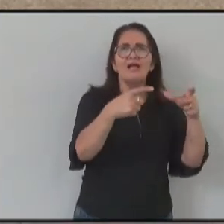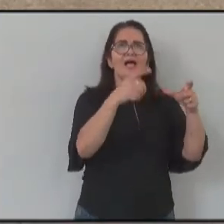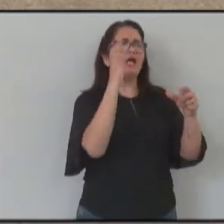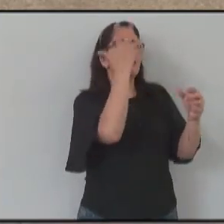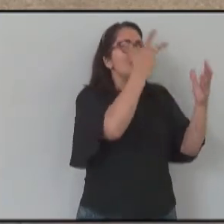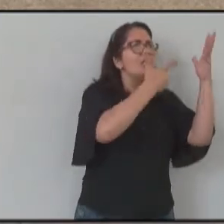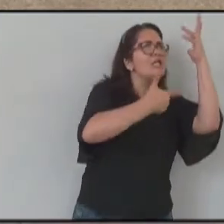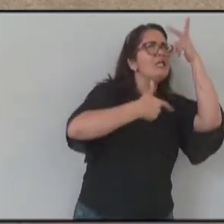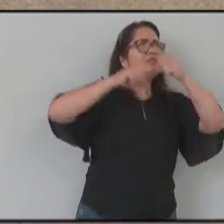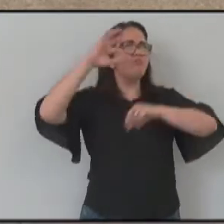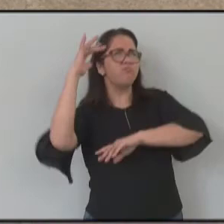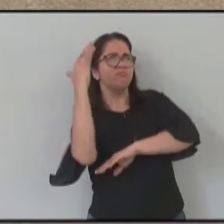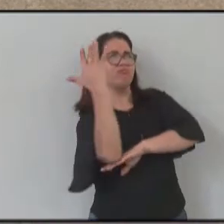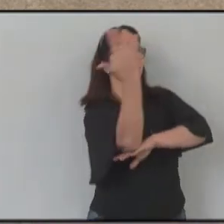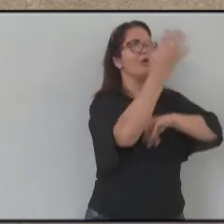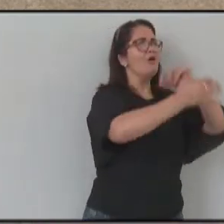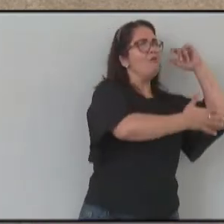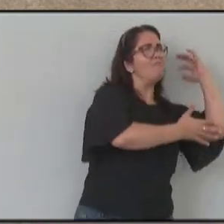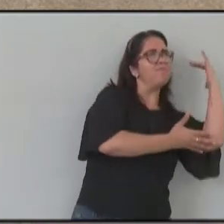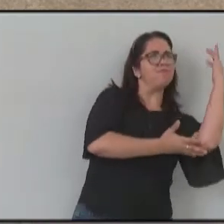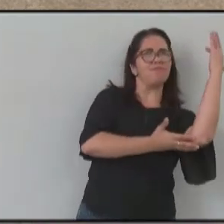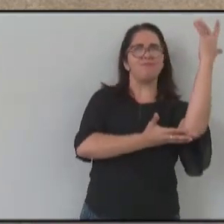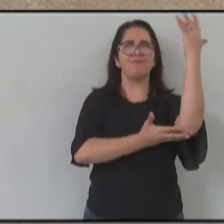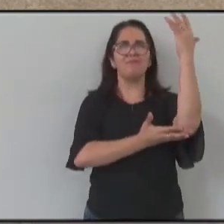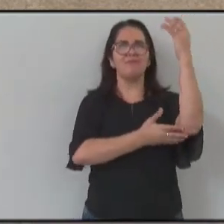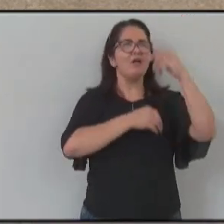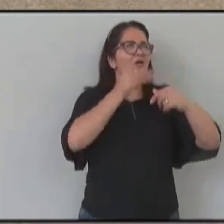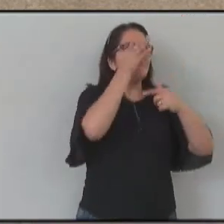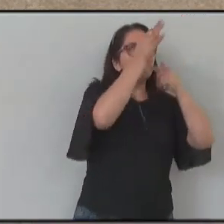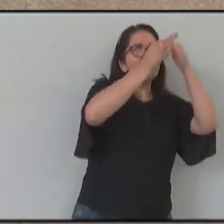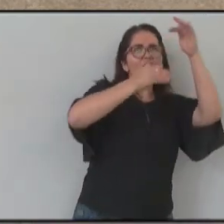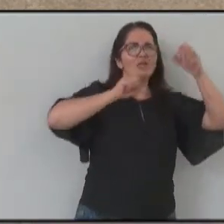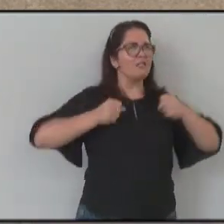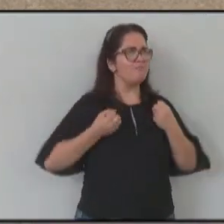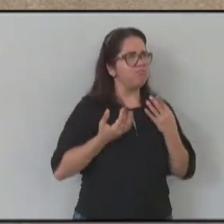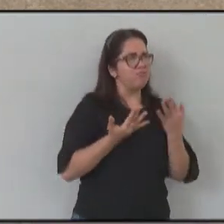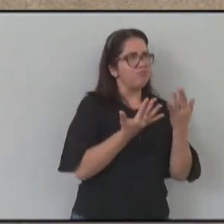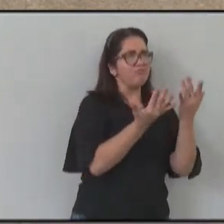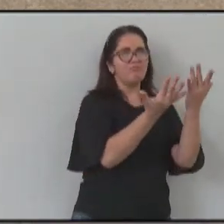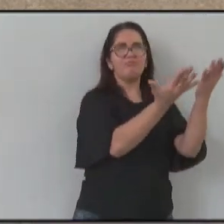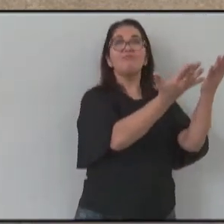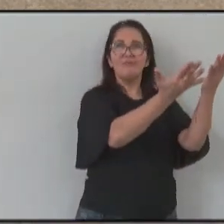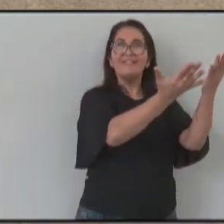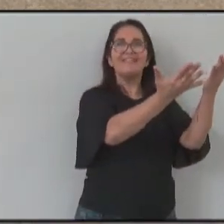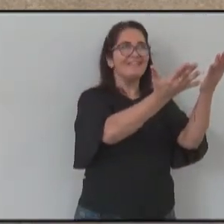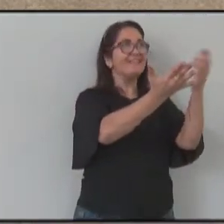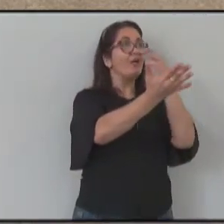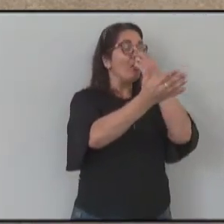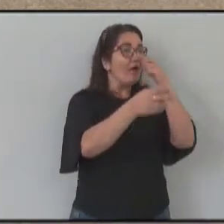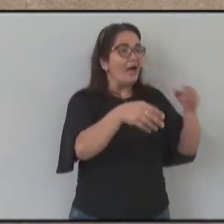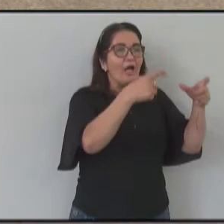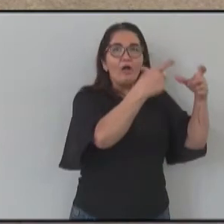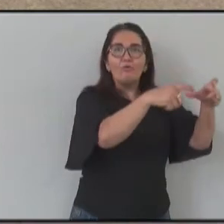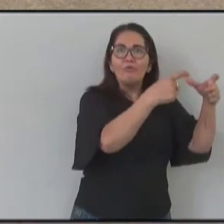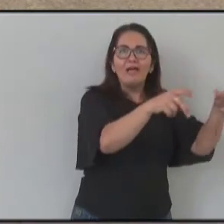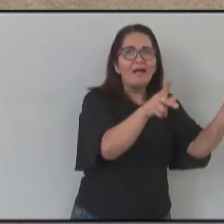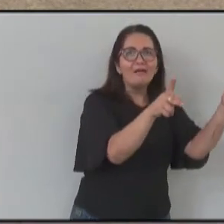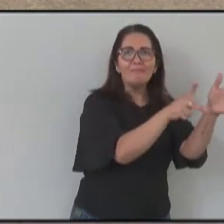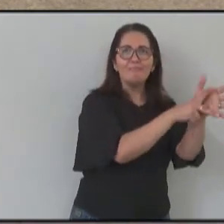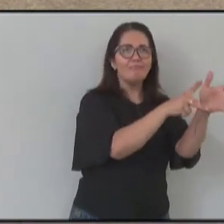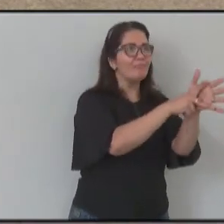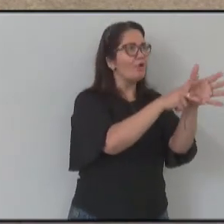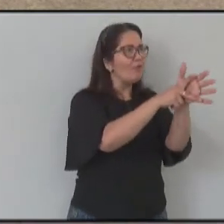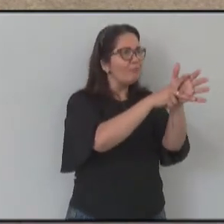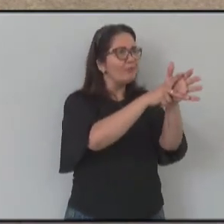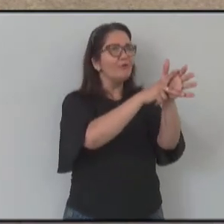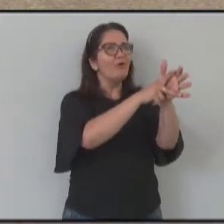país, que merece ser conhecido. É um lugar que exala história, é um lugar que